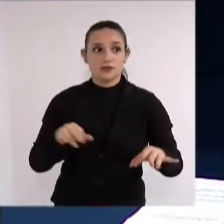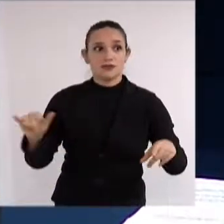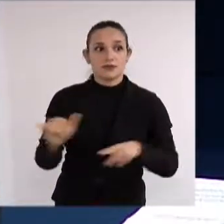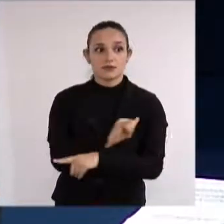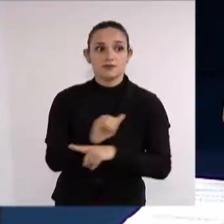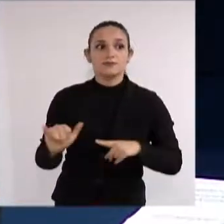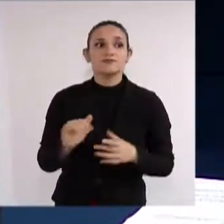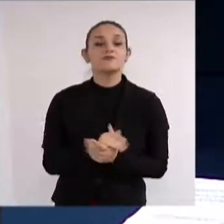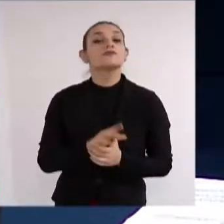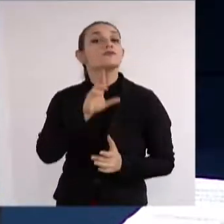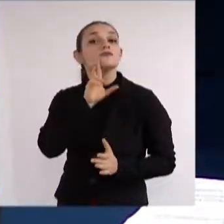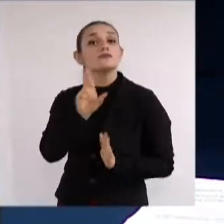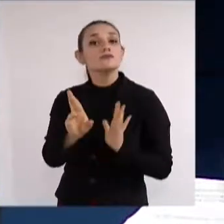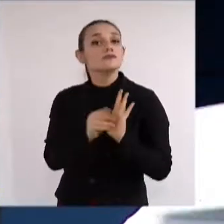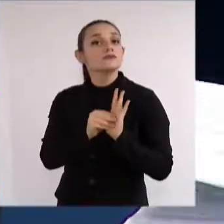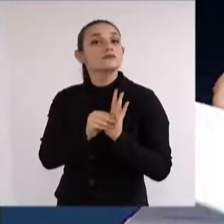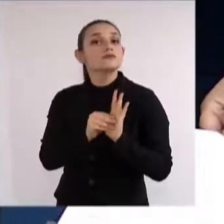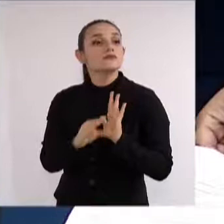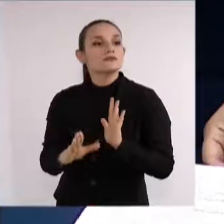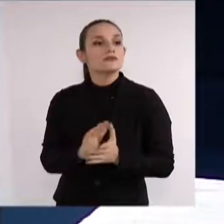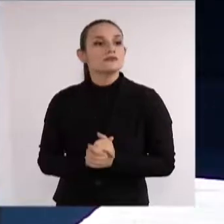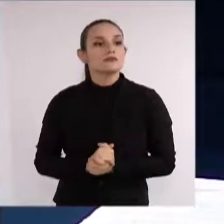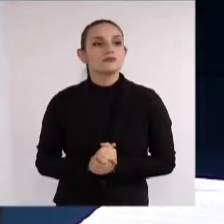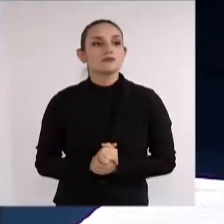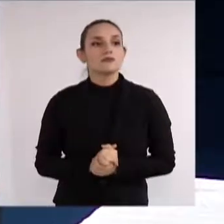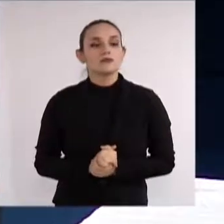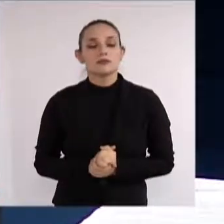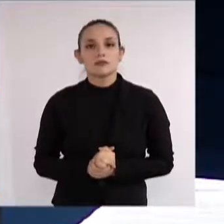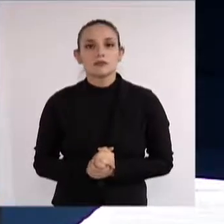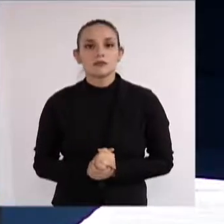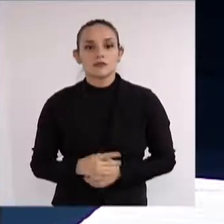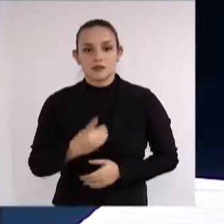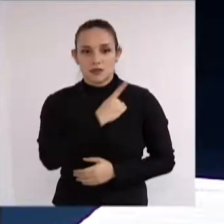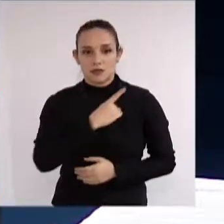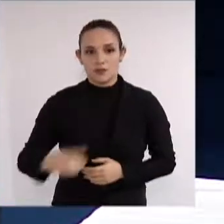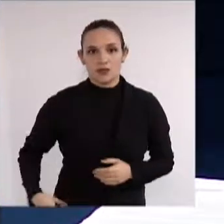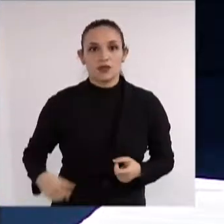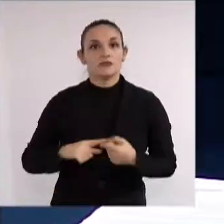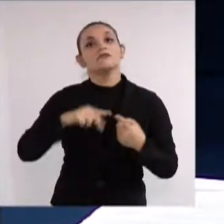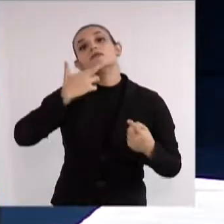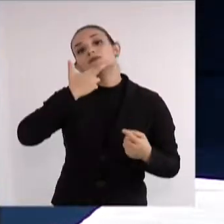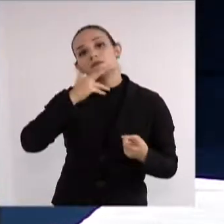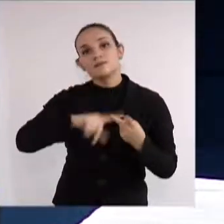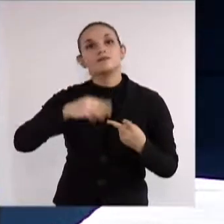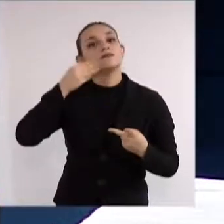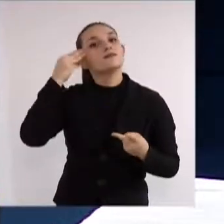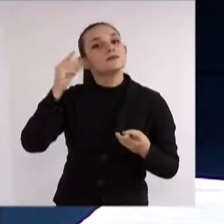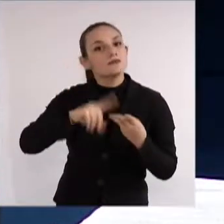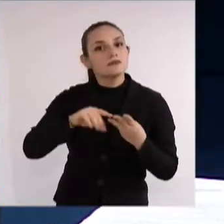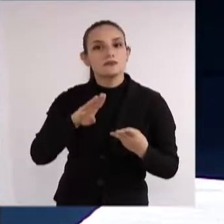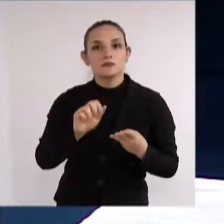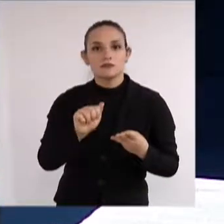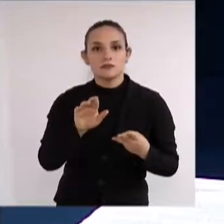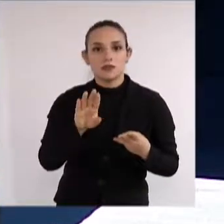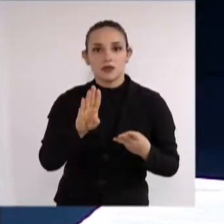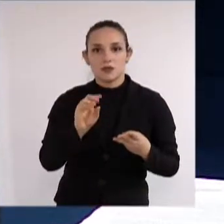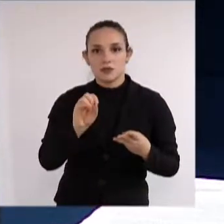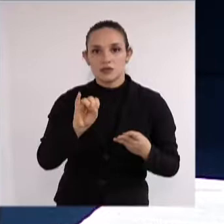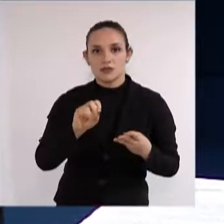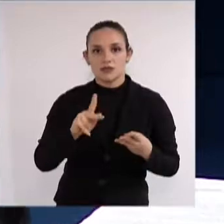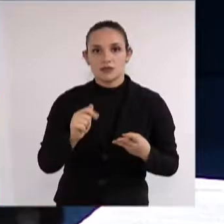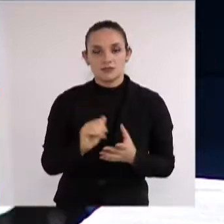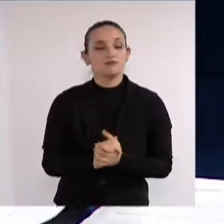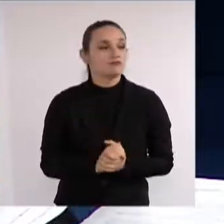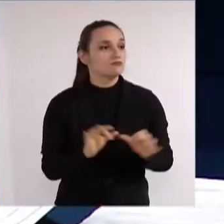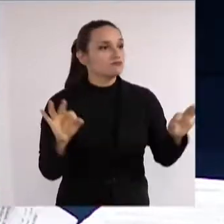Estratégica, respondendo à indicação do deputado Renato Câmara, Mara Caseiro e Barbosinha. Foi